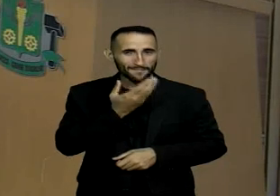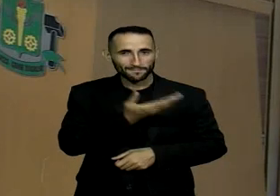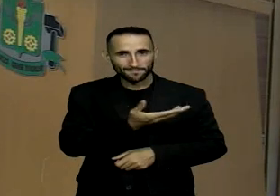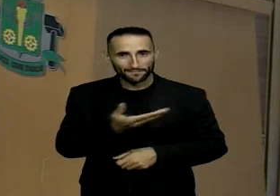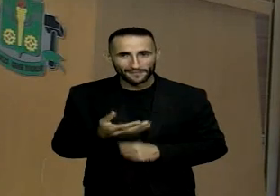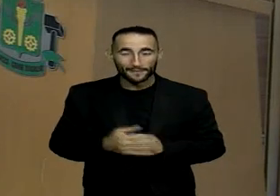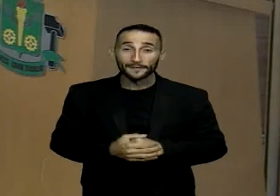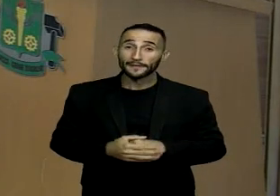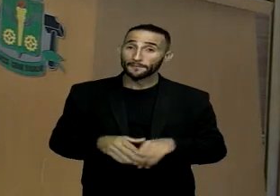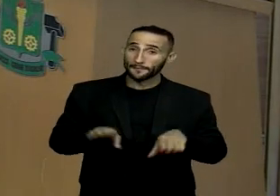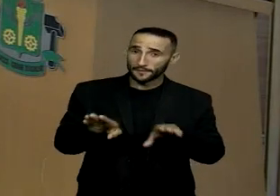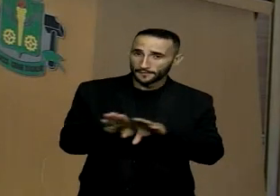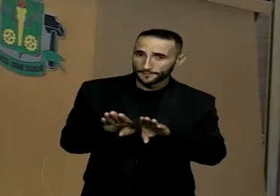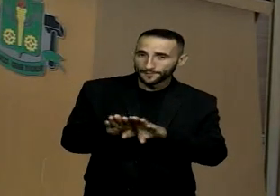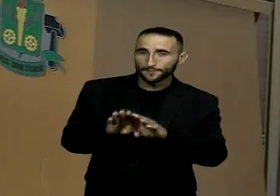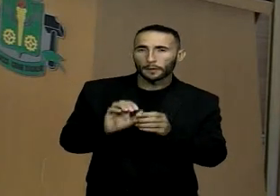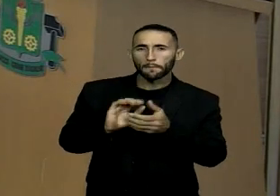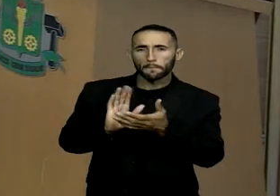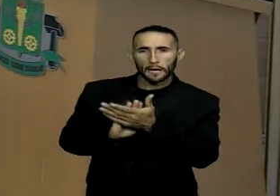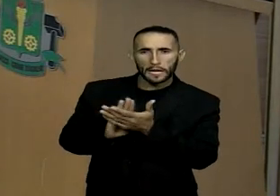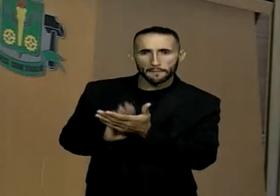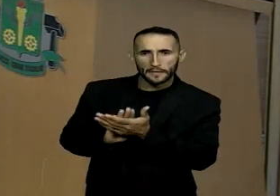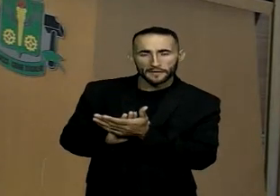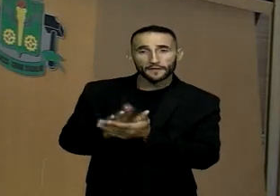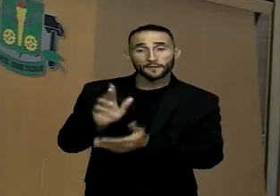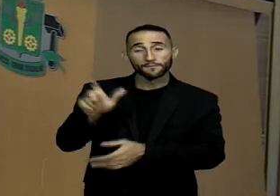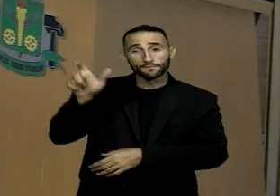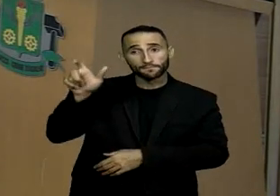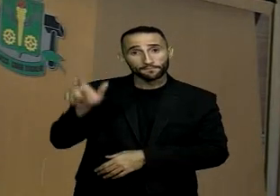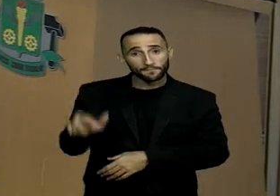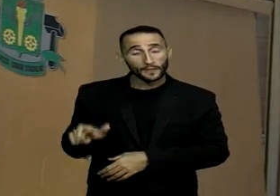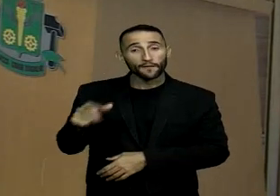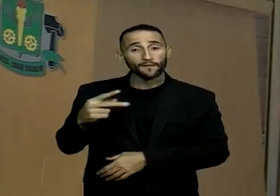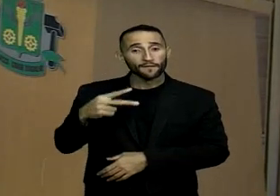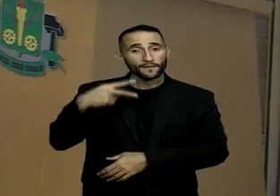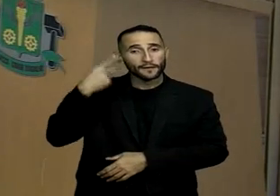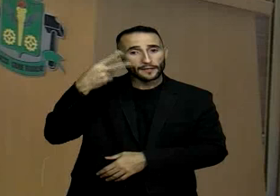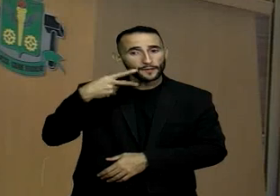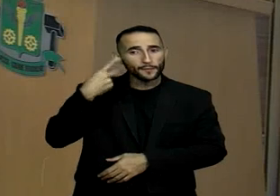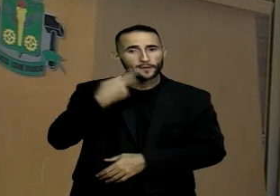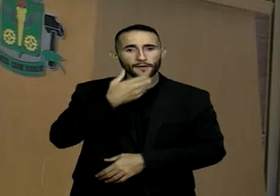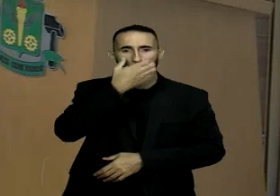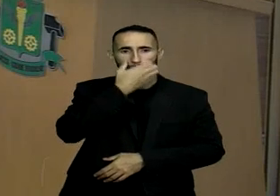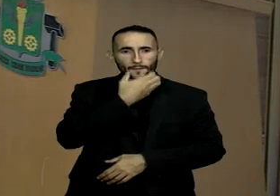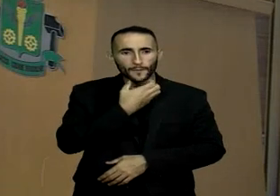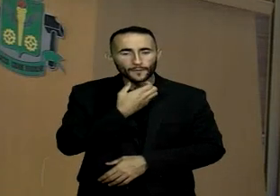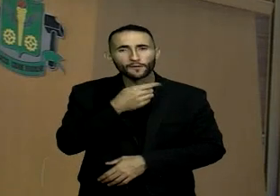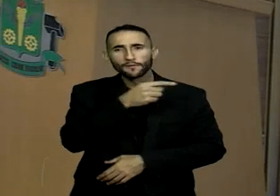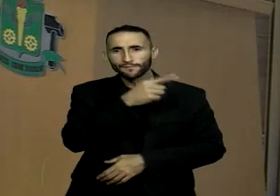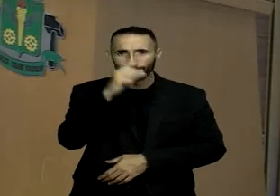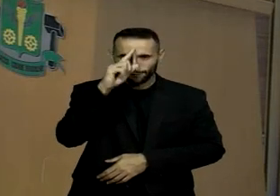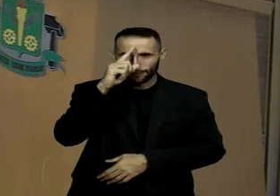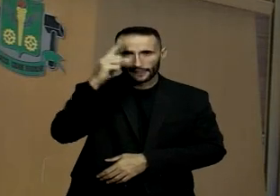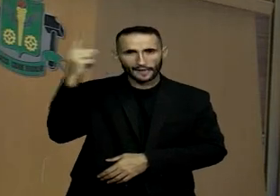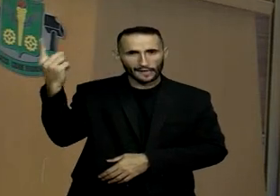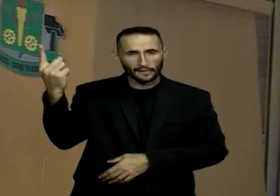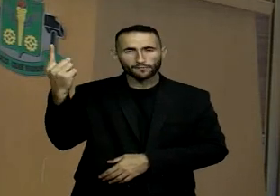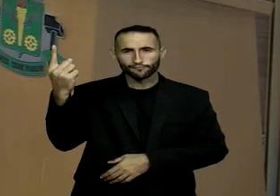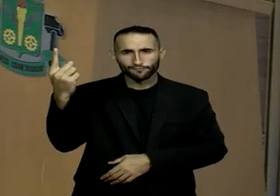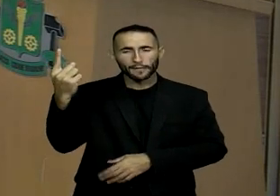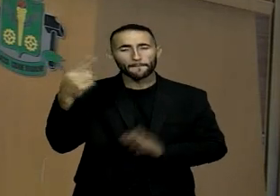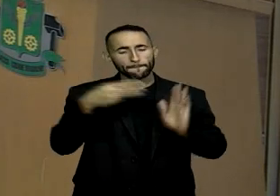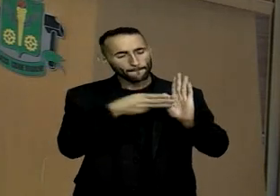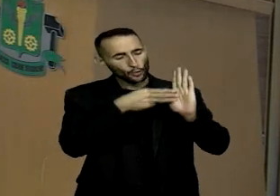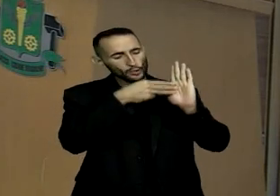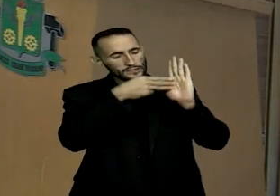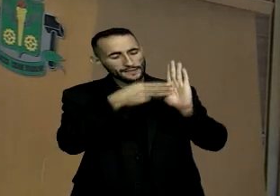os parabéns aqui ao vereador Carmônio, que, além de trazer essa moção em homenagem